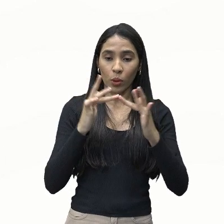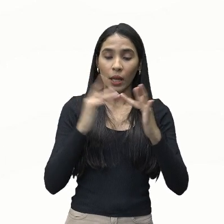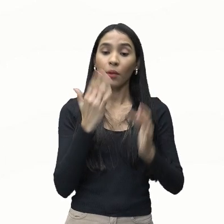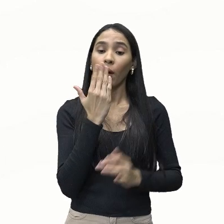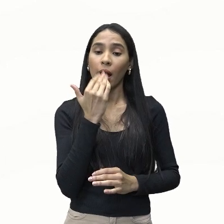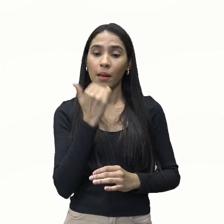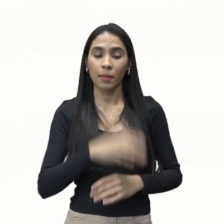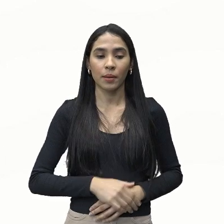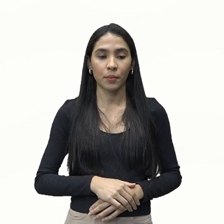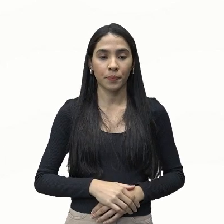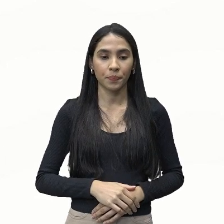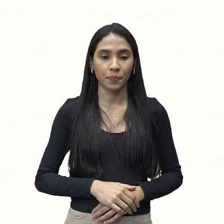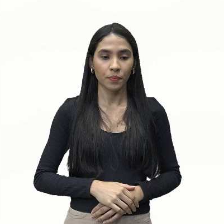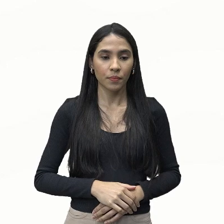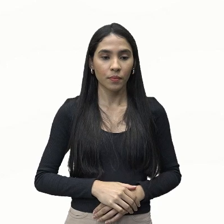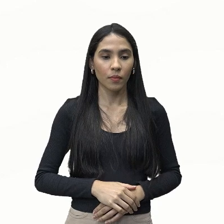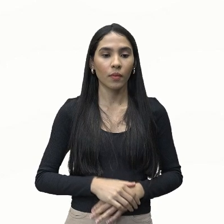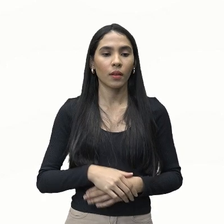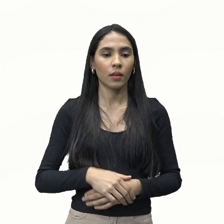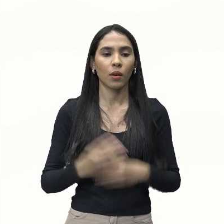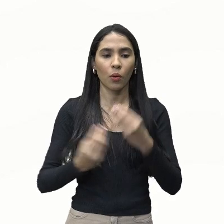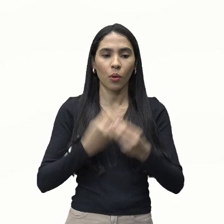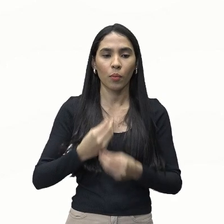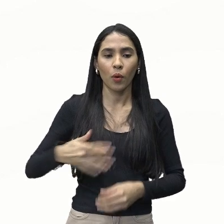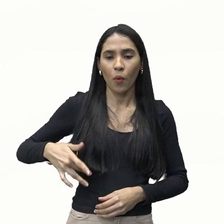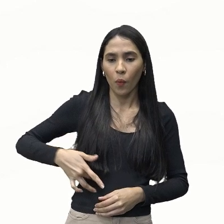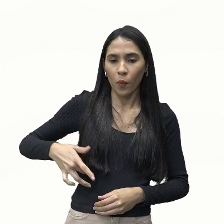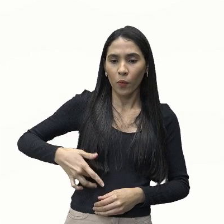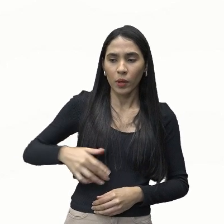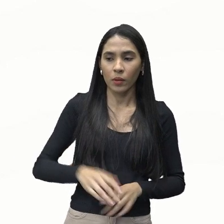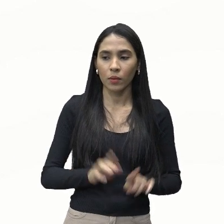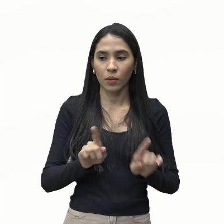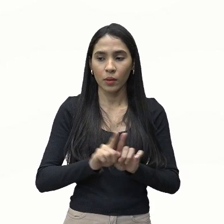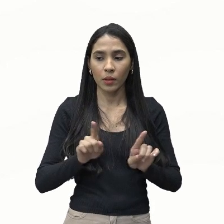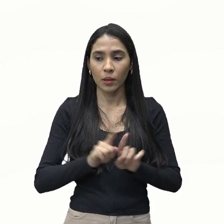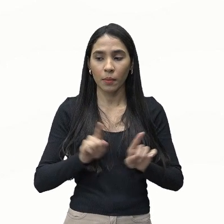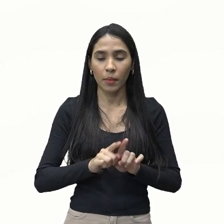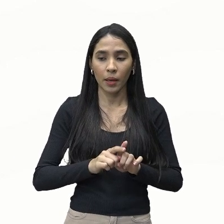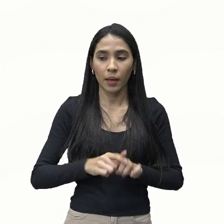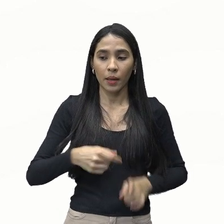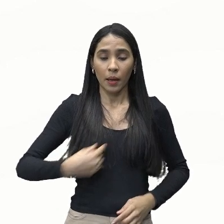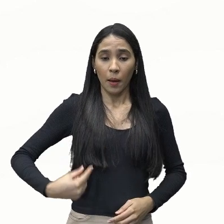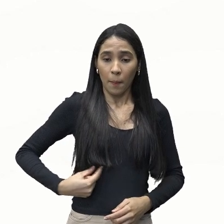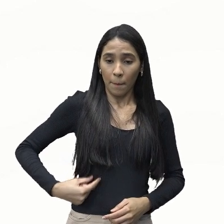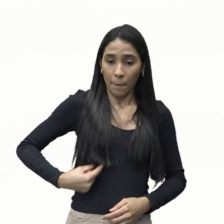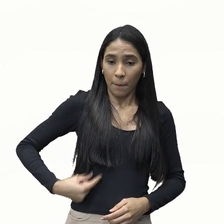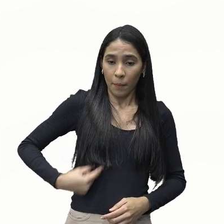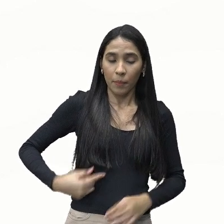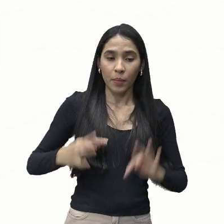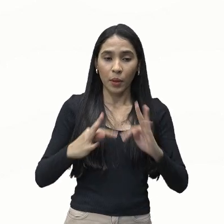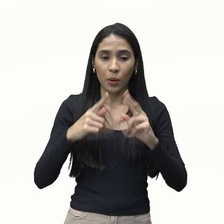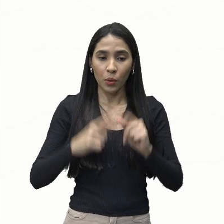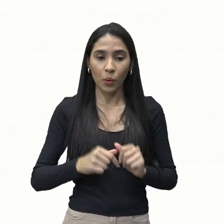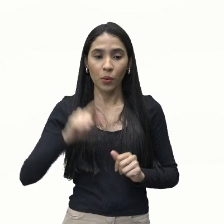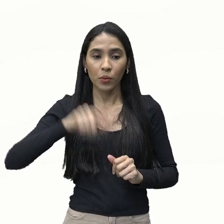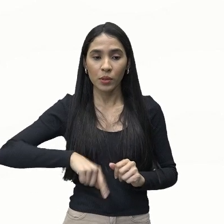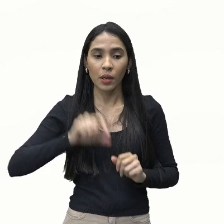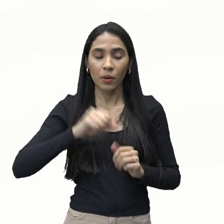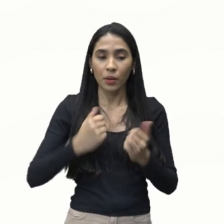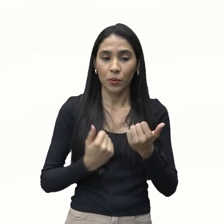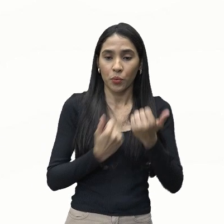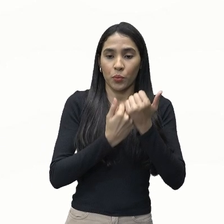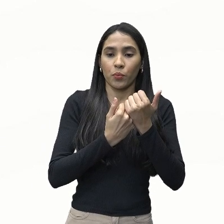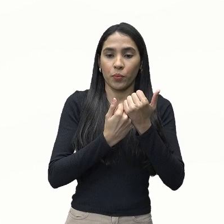E as outras, professora? O fígado, a vesícula biliar, o pâncreas, né? Todos eles são órgãos acessórios